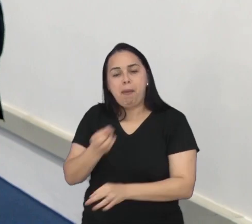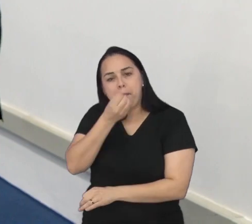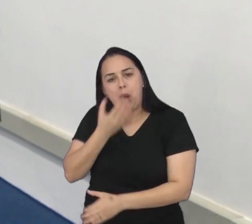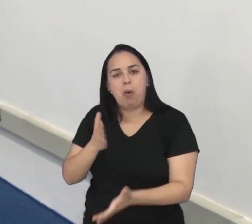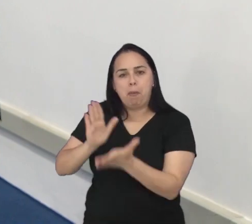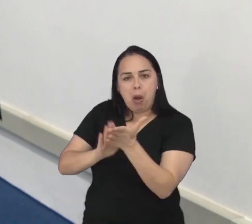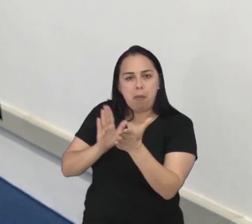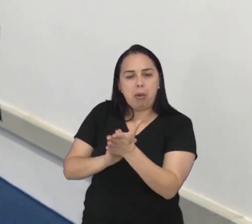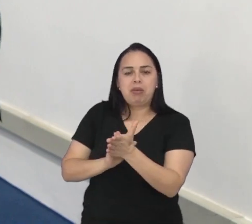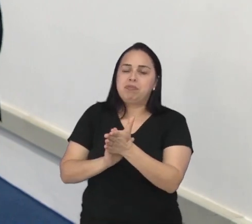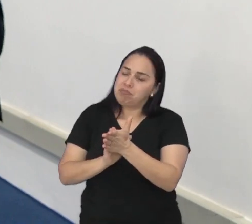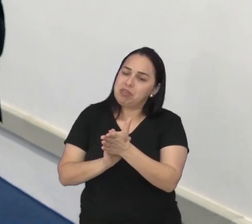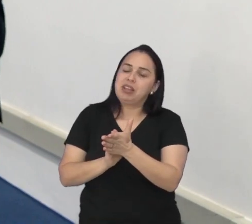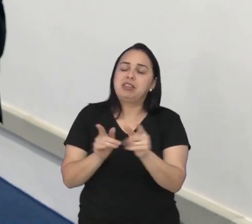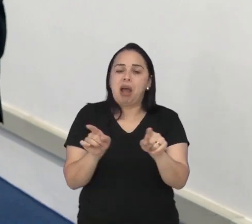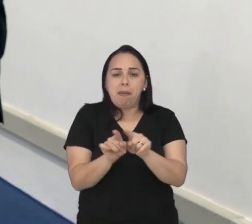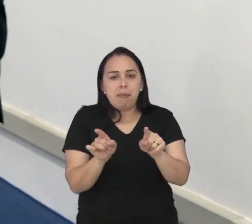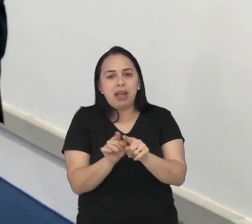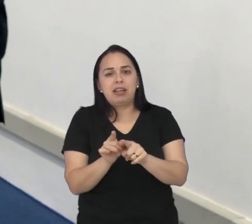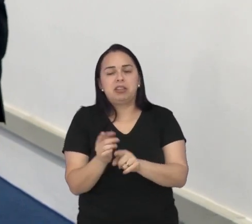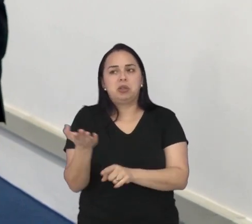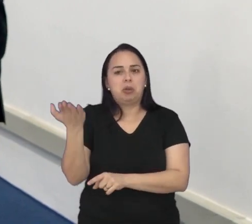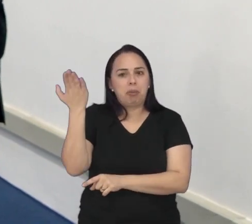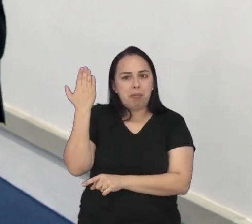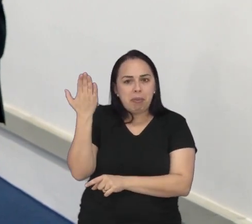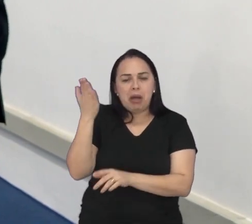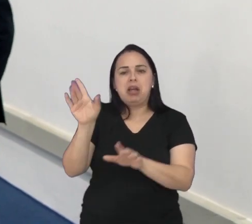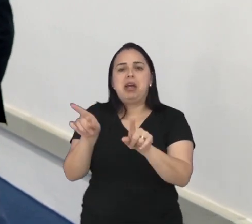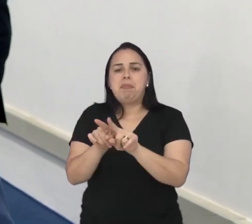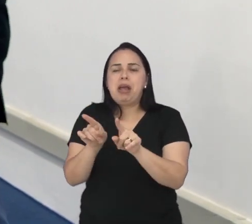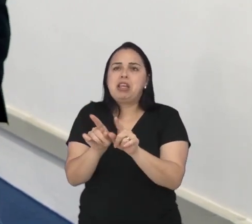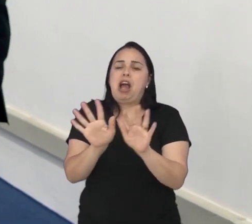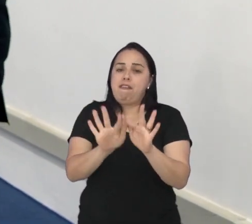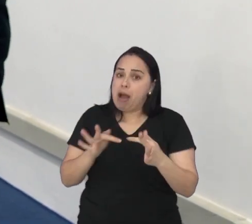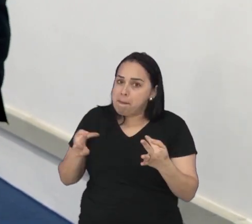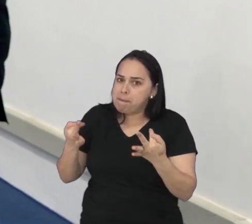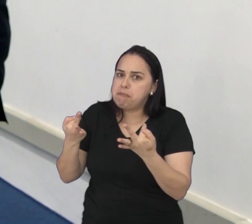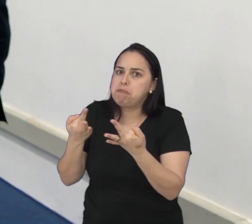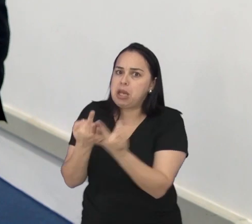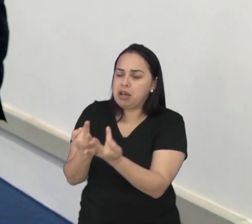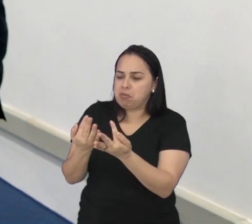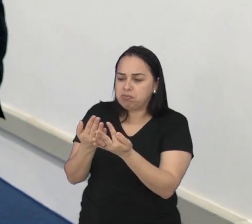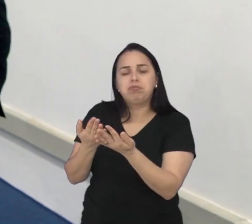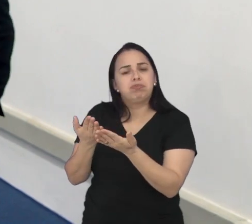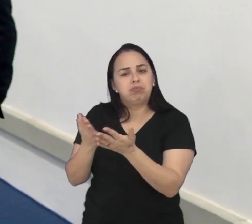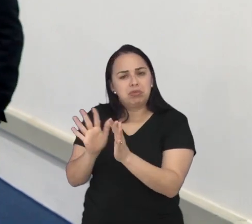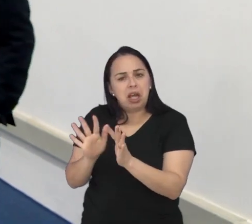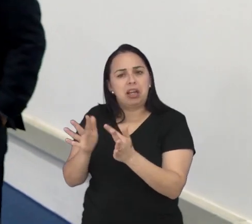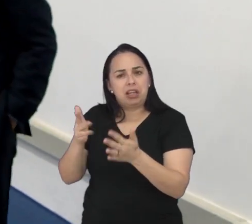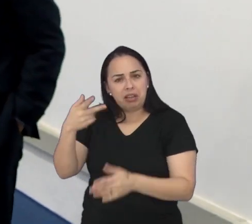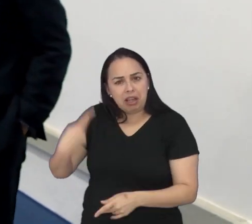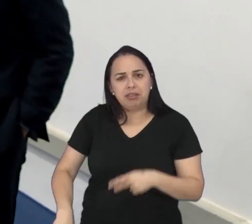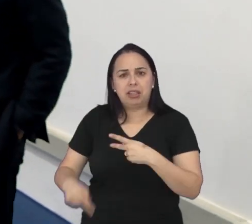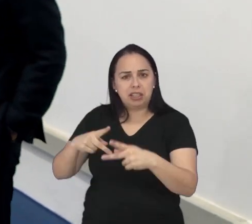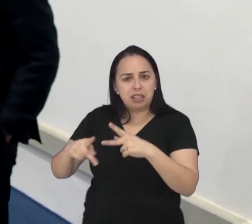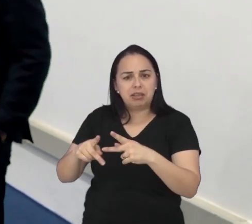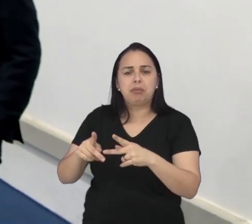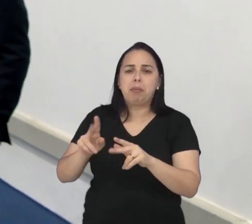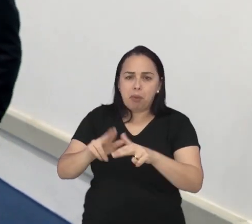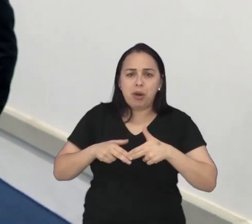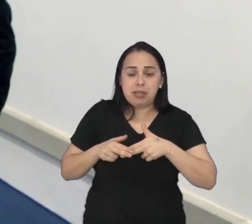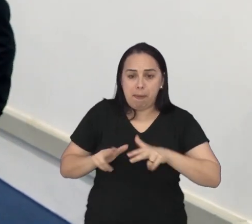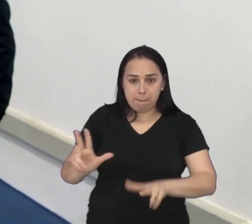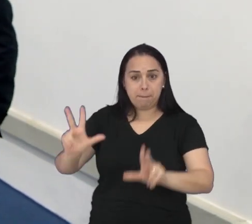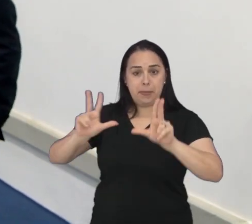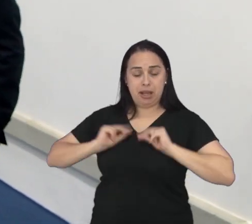isso com maestria e por isso, e muitas outras, né, desde formar sua família aqui também e tudo mais, ela é